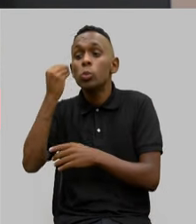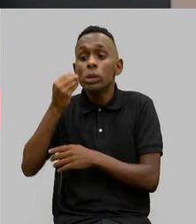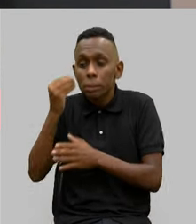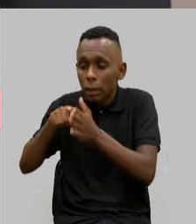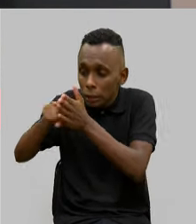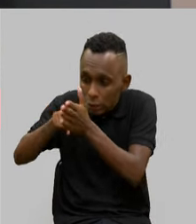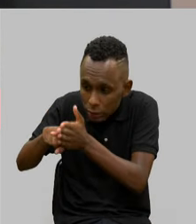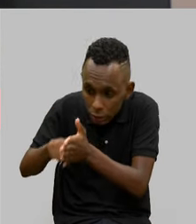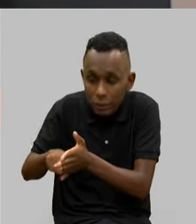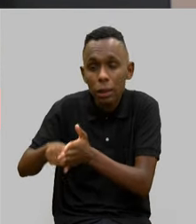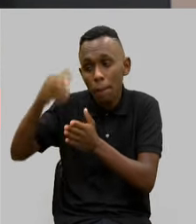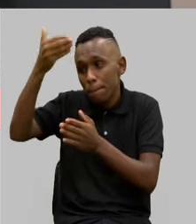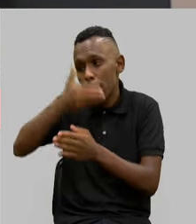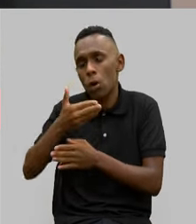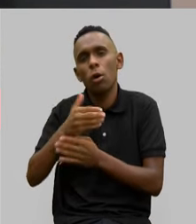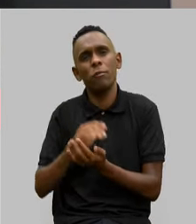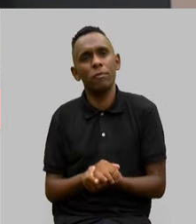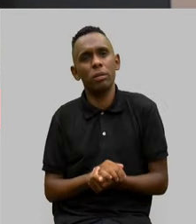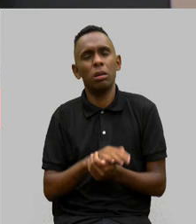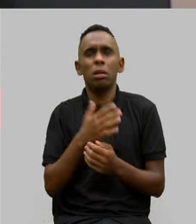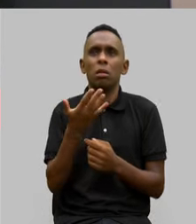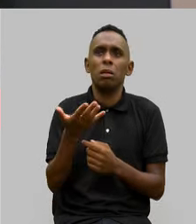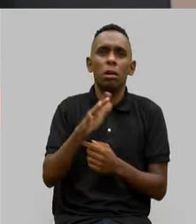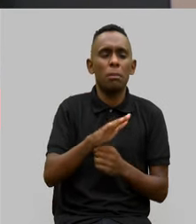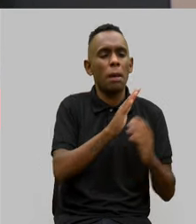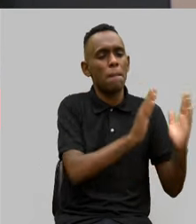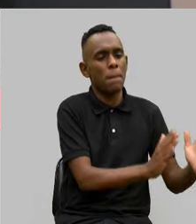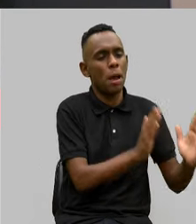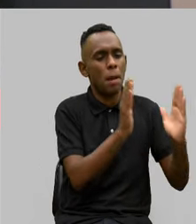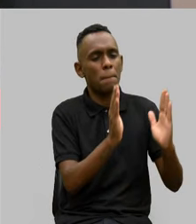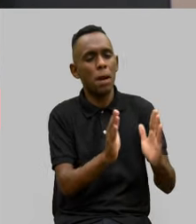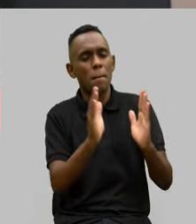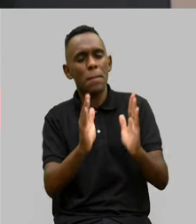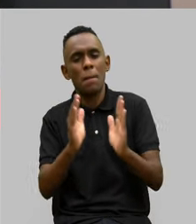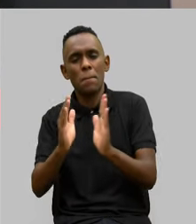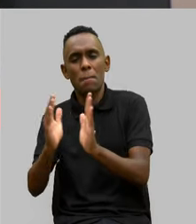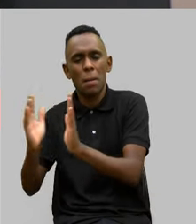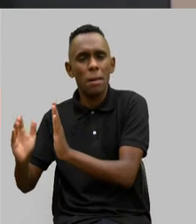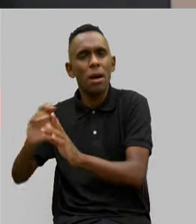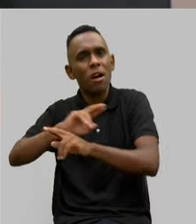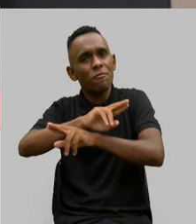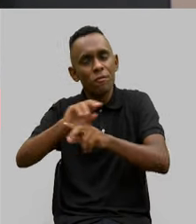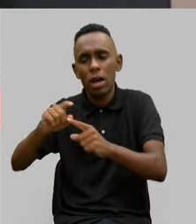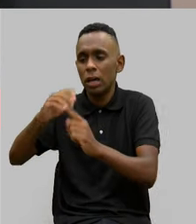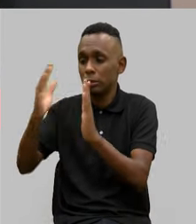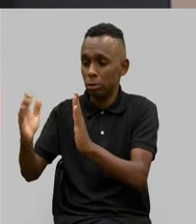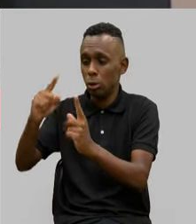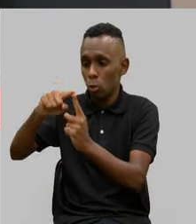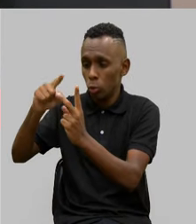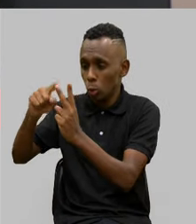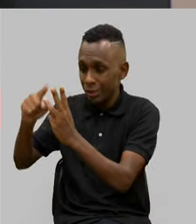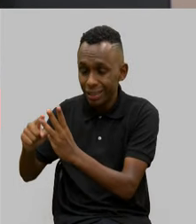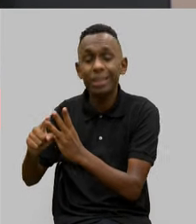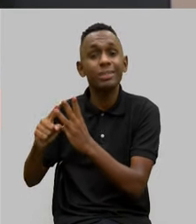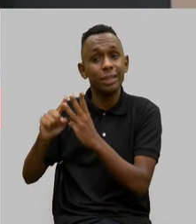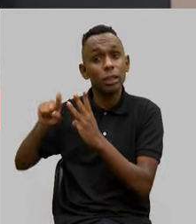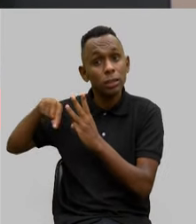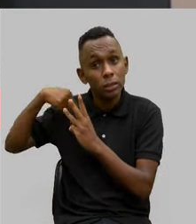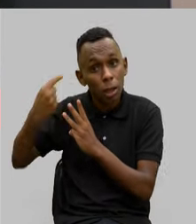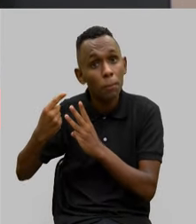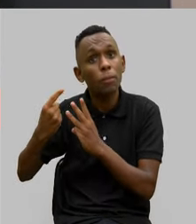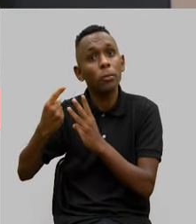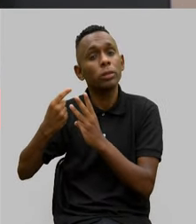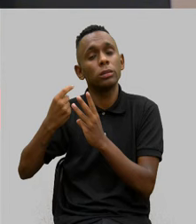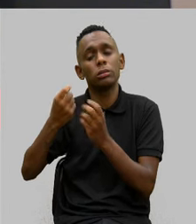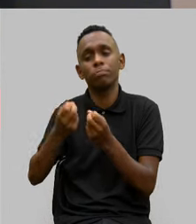e aí existem pelo menos três fases de estudos clínicos né fases 1 2 e três e depois estudo de pós